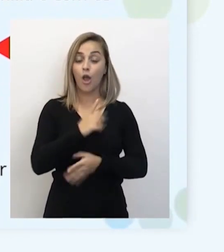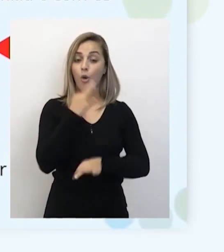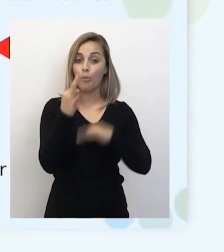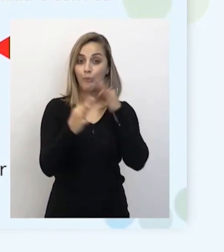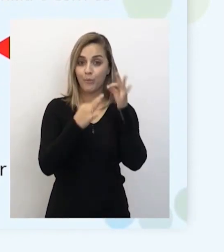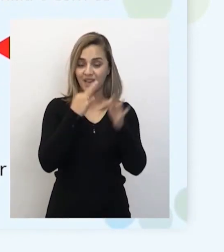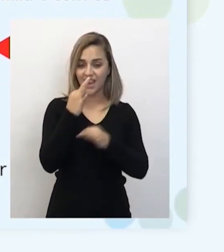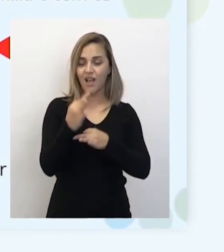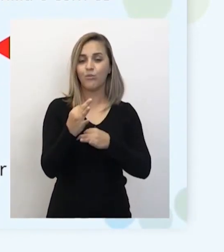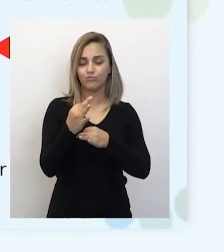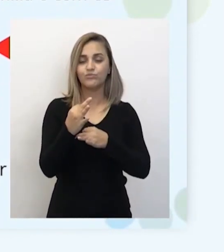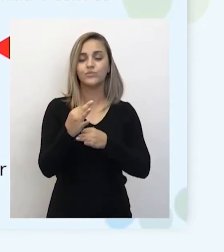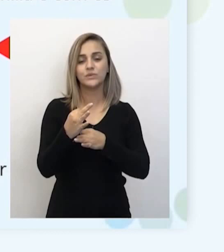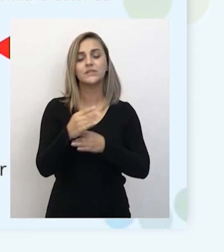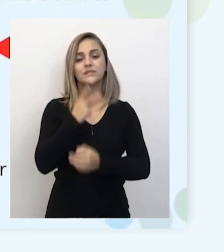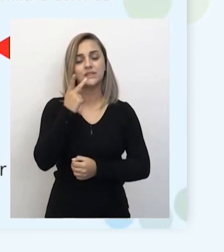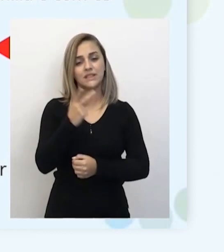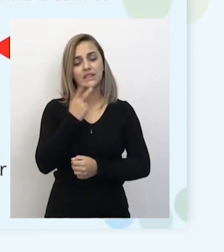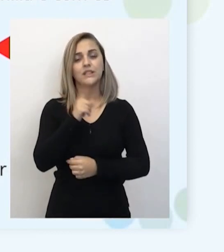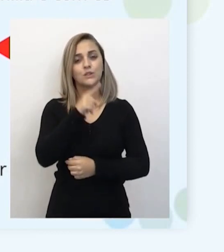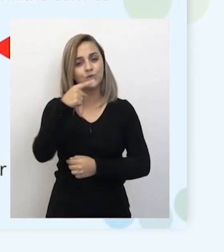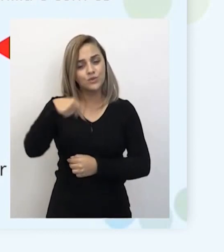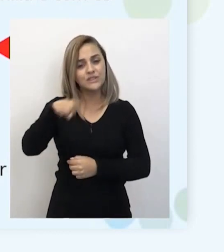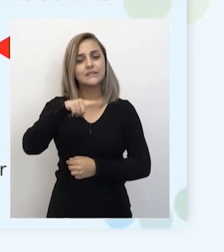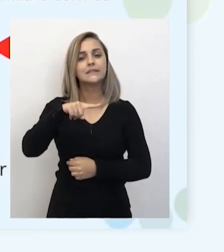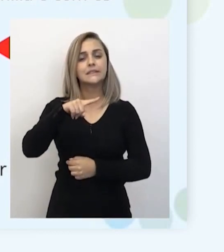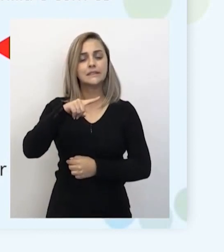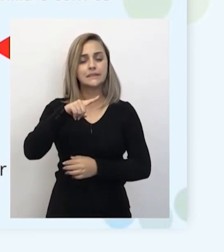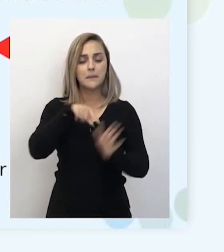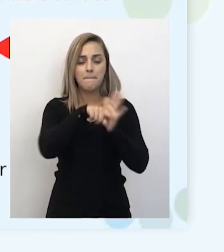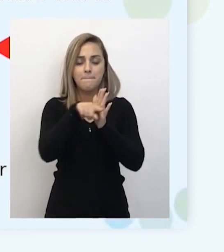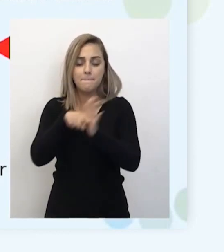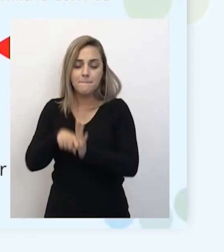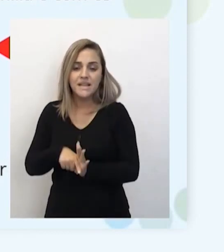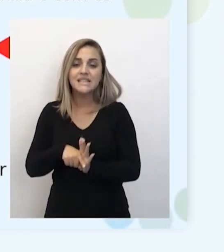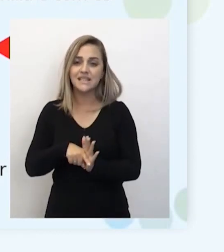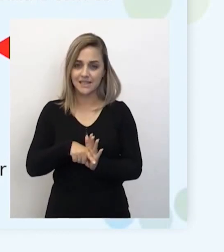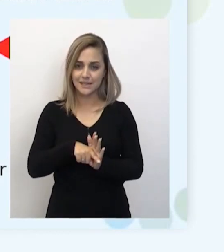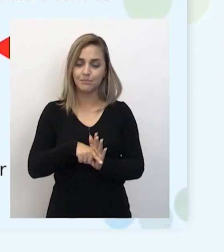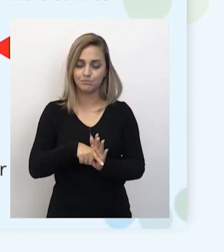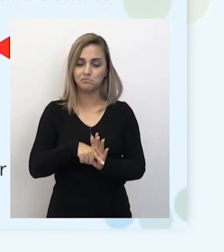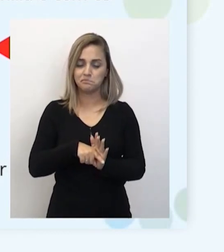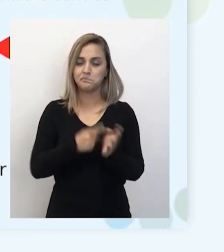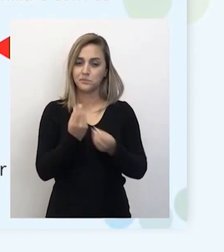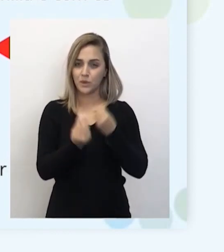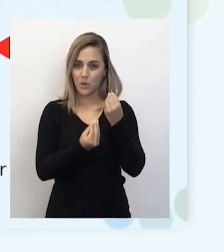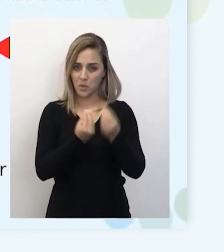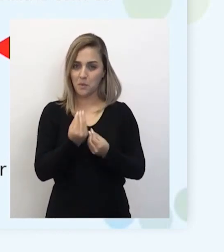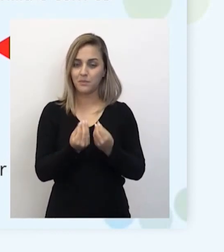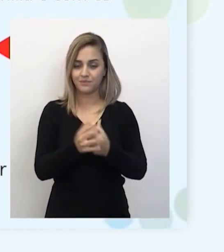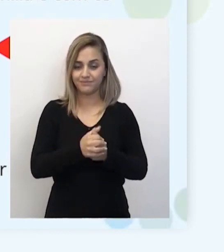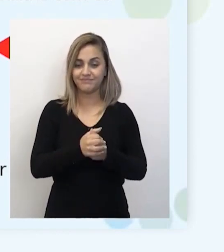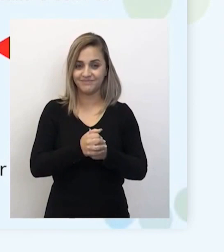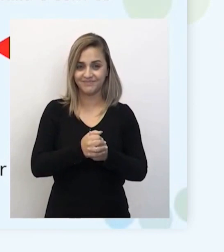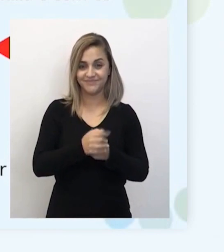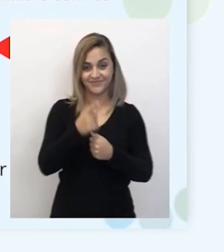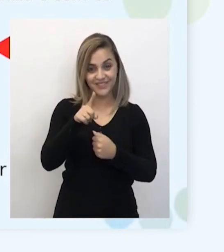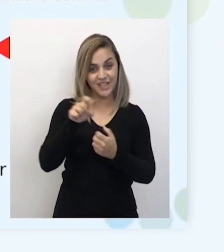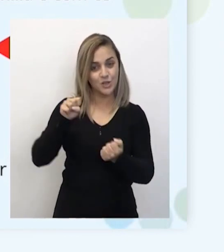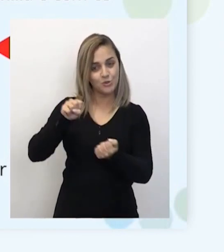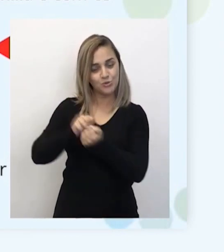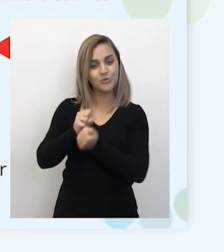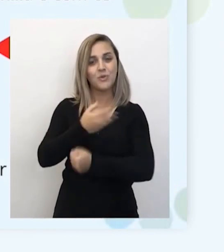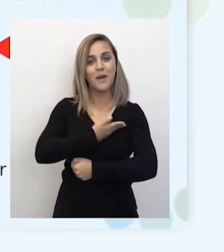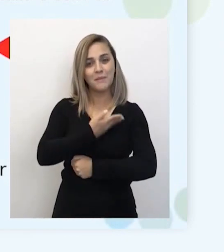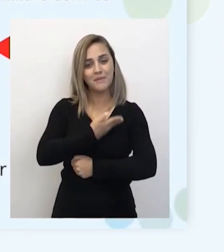impressões sobre os resultados que vocês obtiveram nessa pesquisa que vocês fizeram com os seus